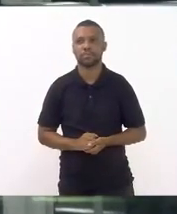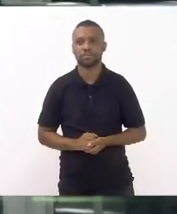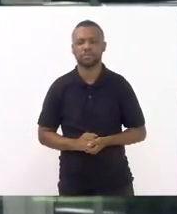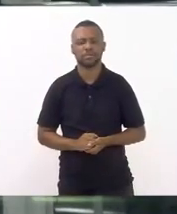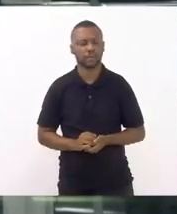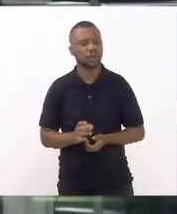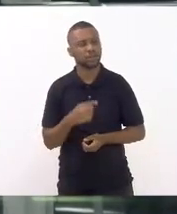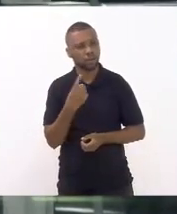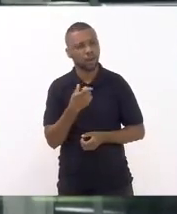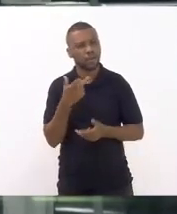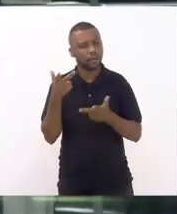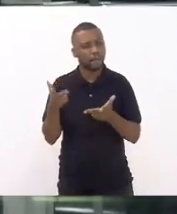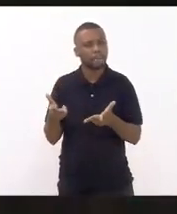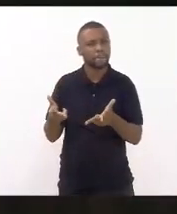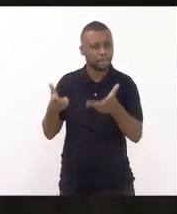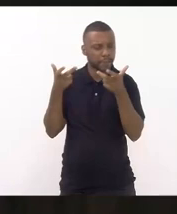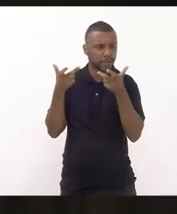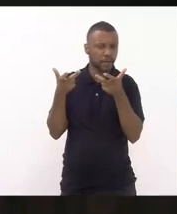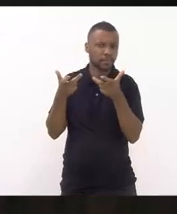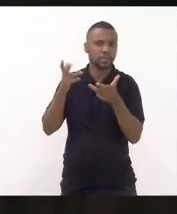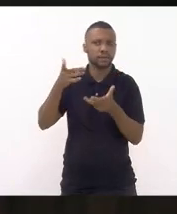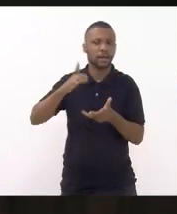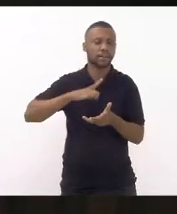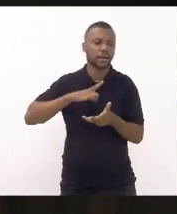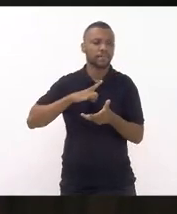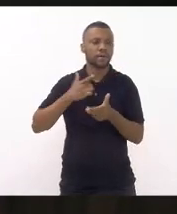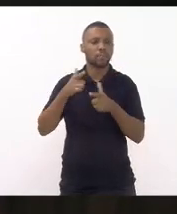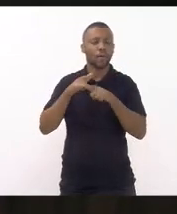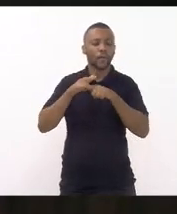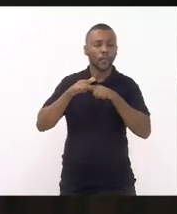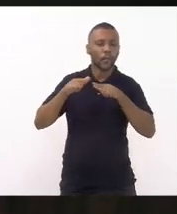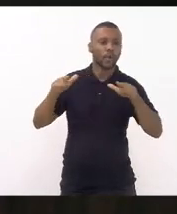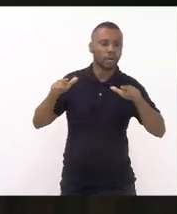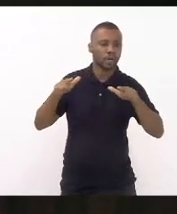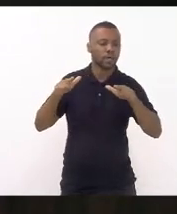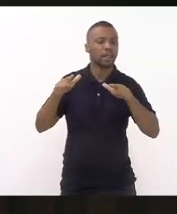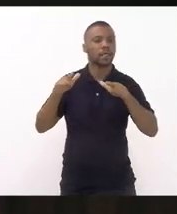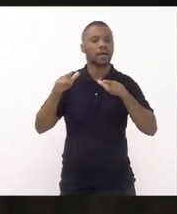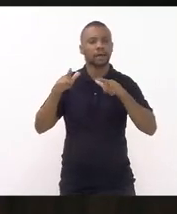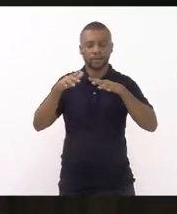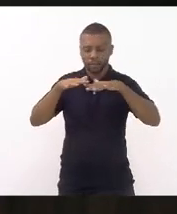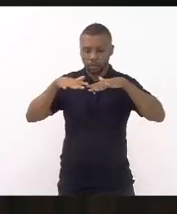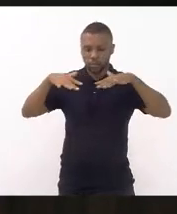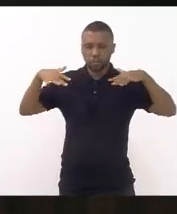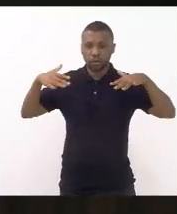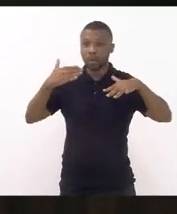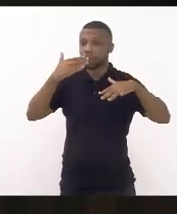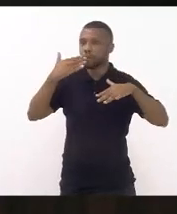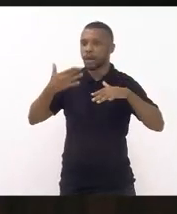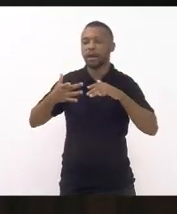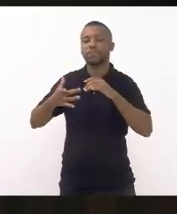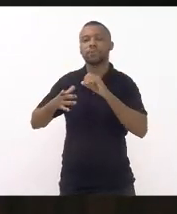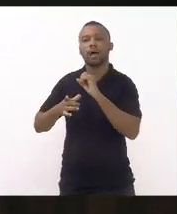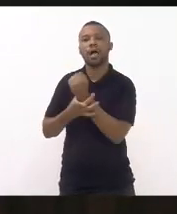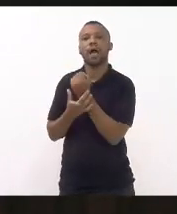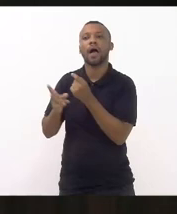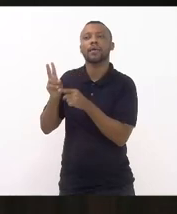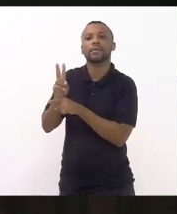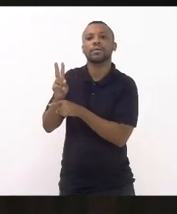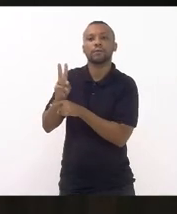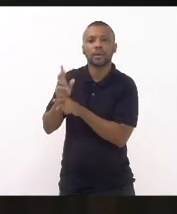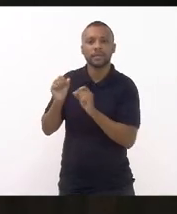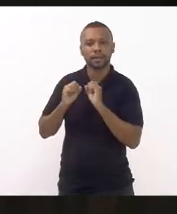A gente já percebe que já houve esvaziamento das galerias. Peço à segurança da casa, por gentileza,